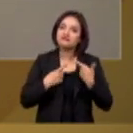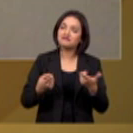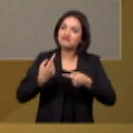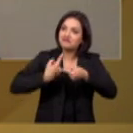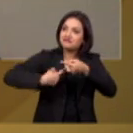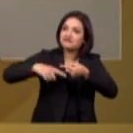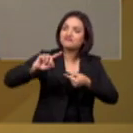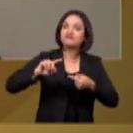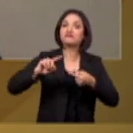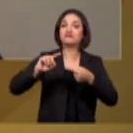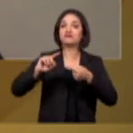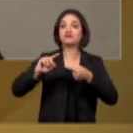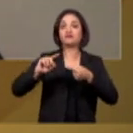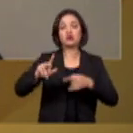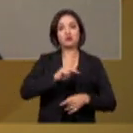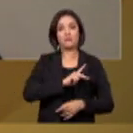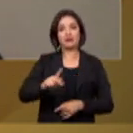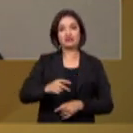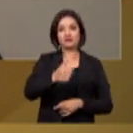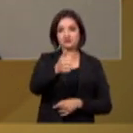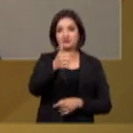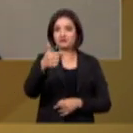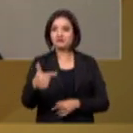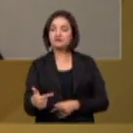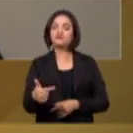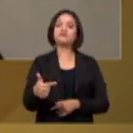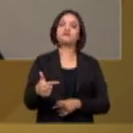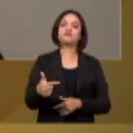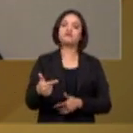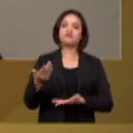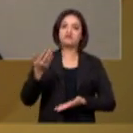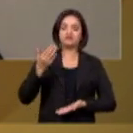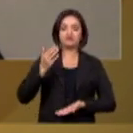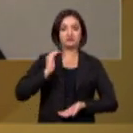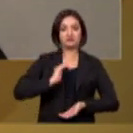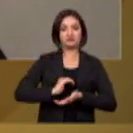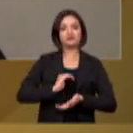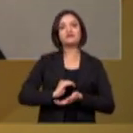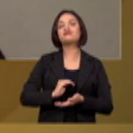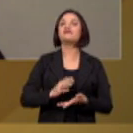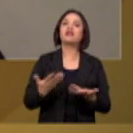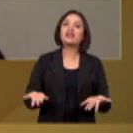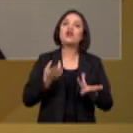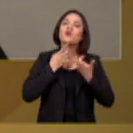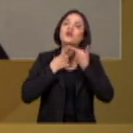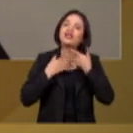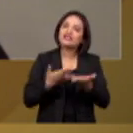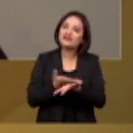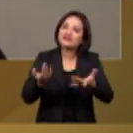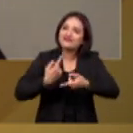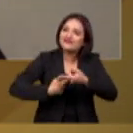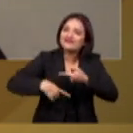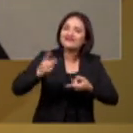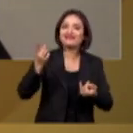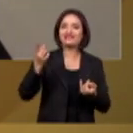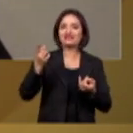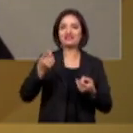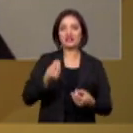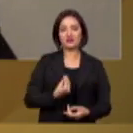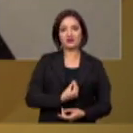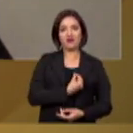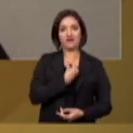presidente e vice-presidente respectivamente dessa corte desejando-lhe muito sucesso tanto no plano pessoal